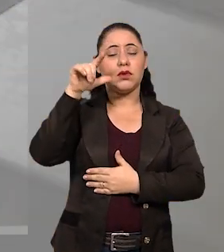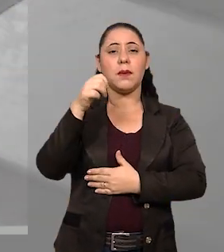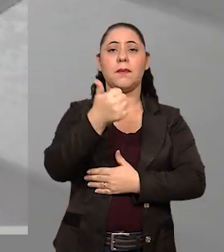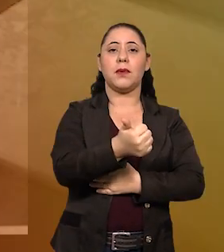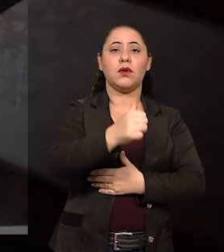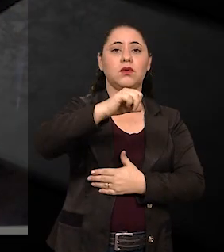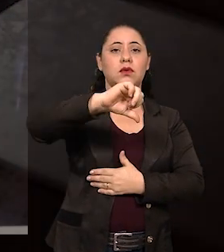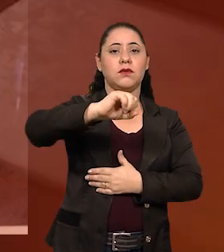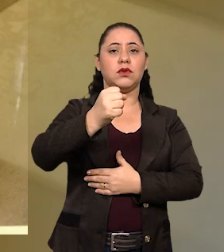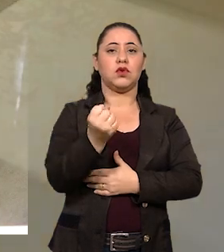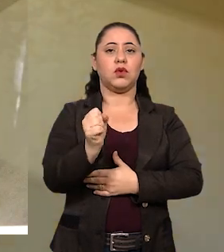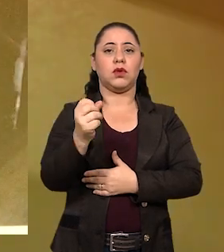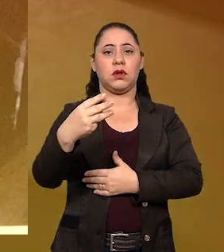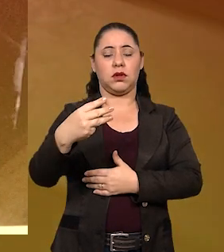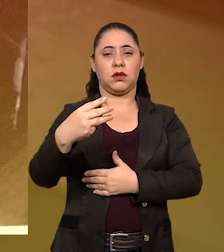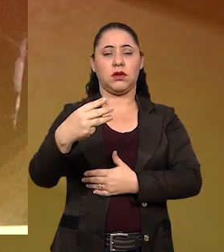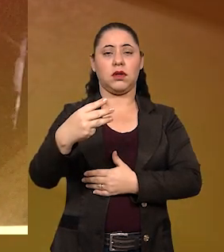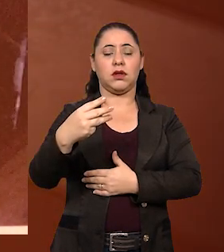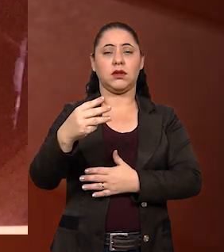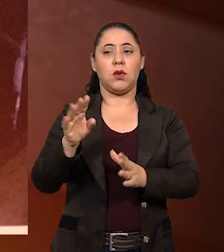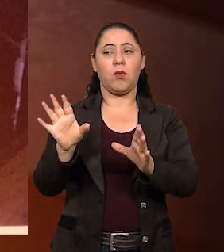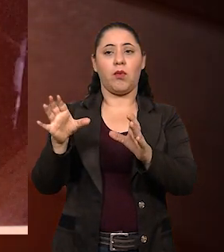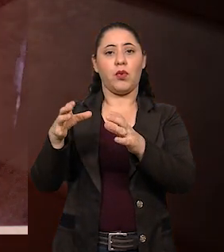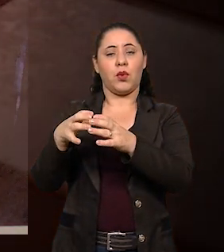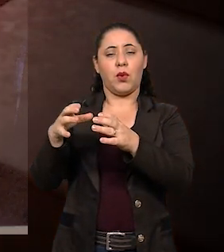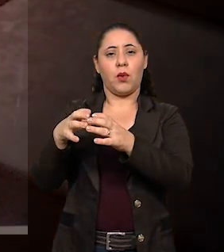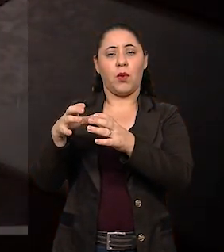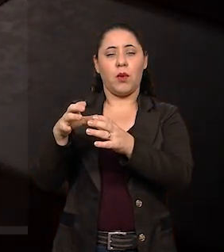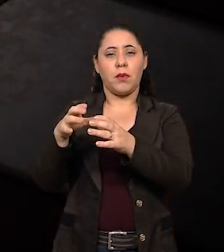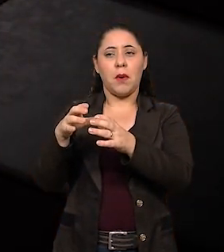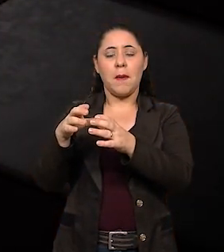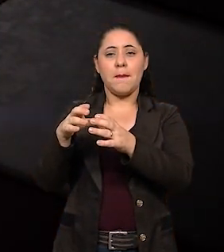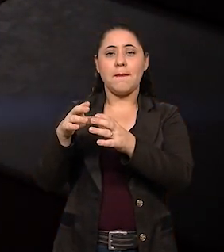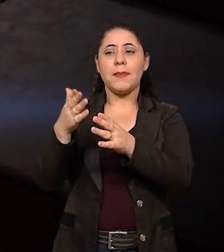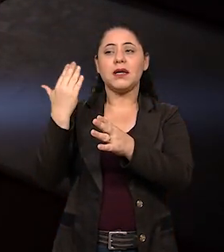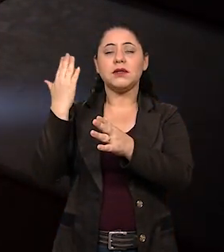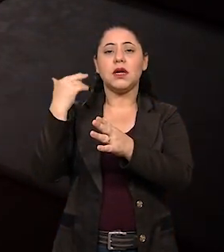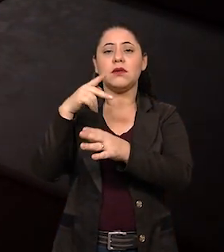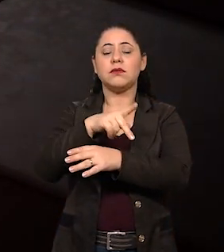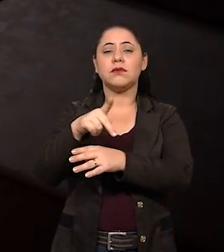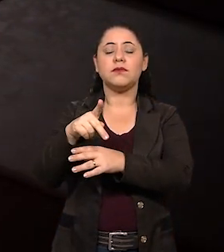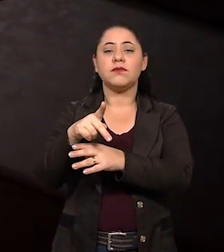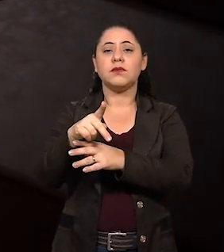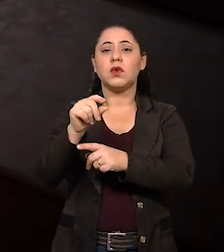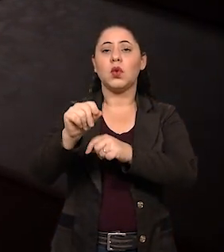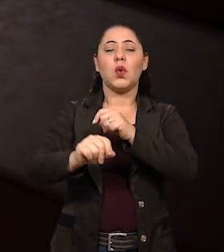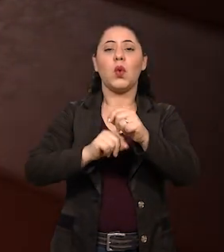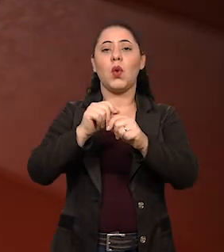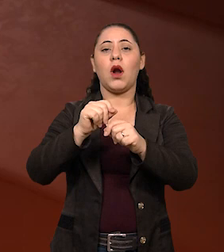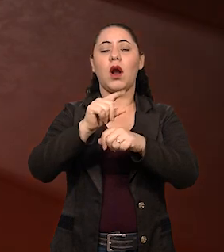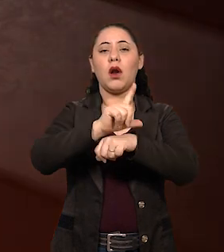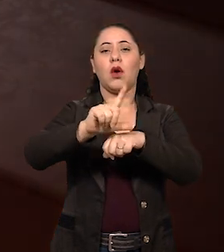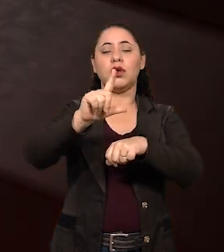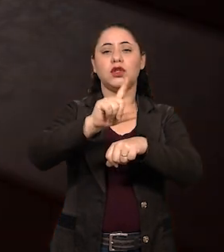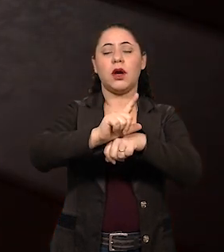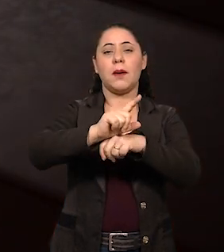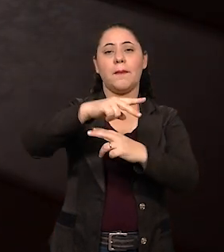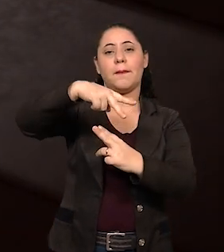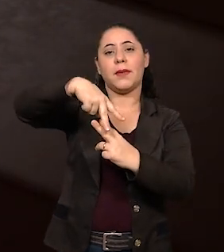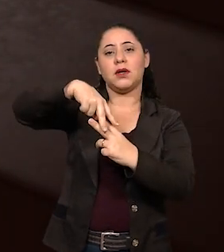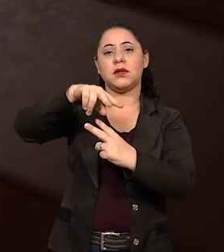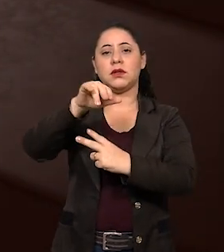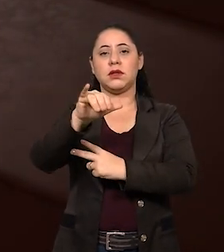do Sul em 1983 por uma comissão presidida na época pelo grão-mestre da grande loja